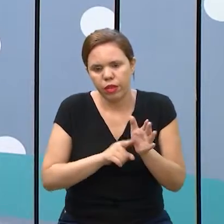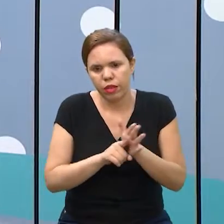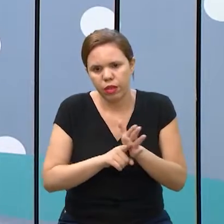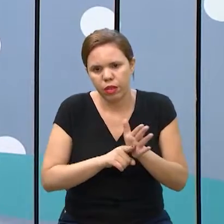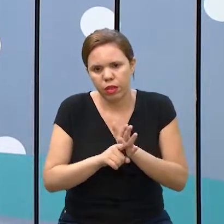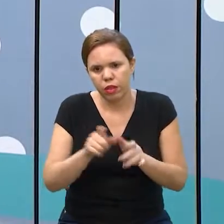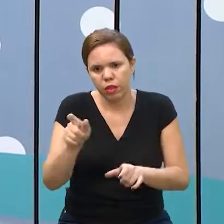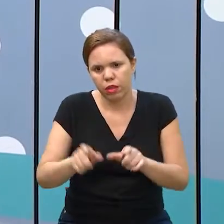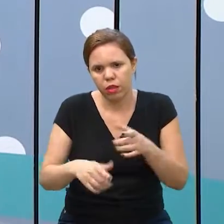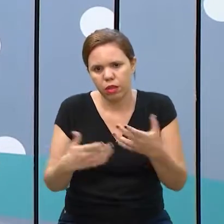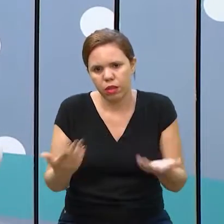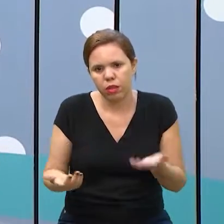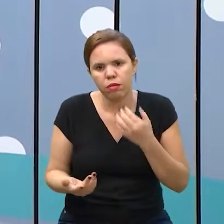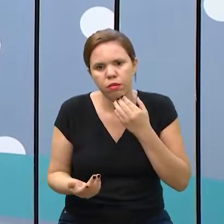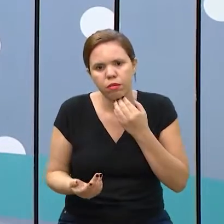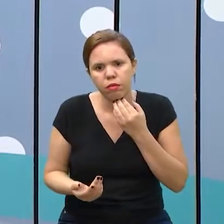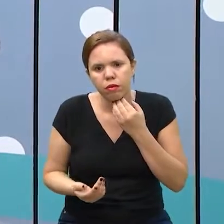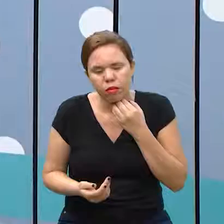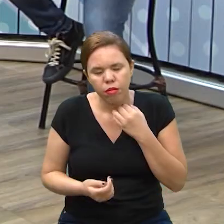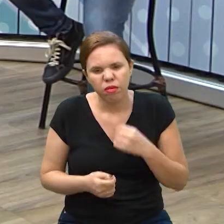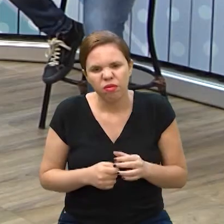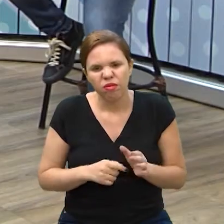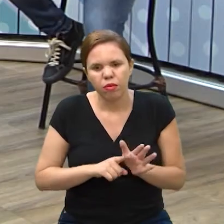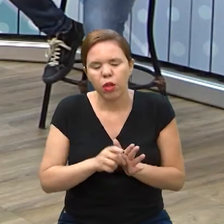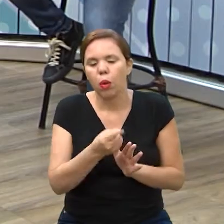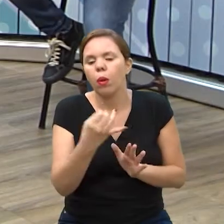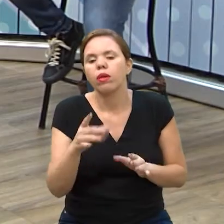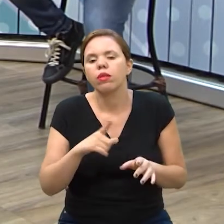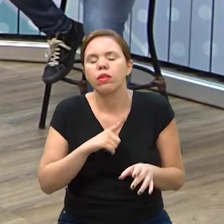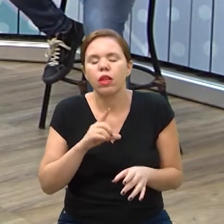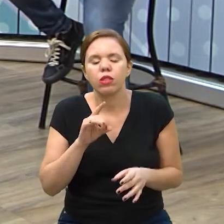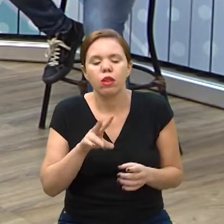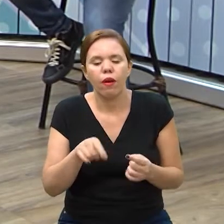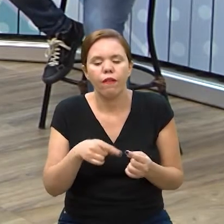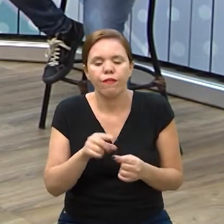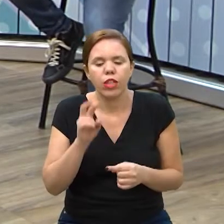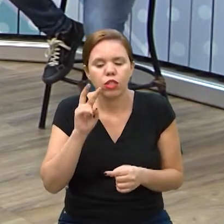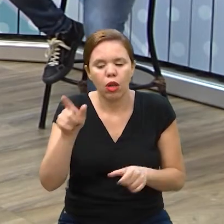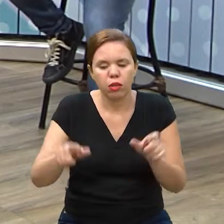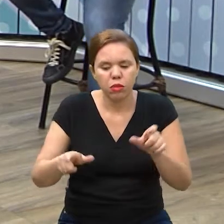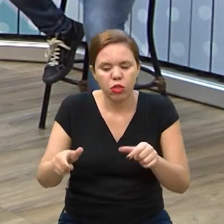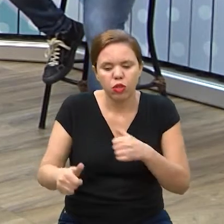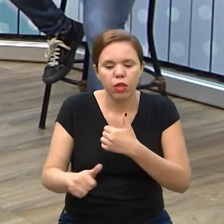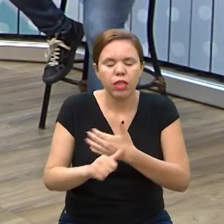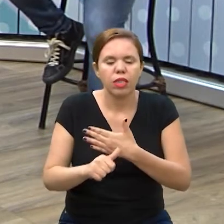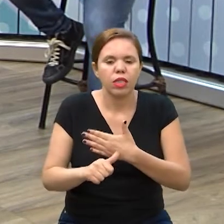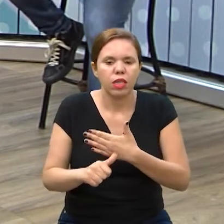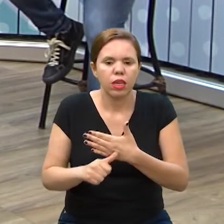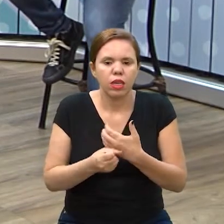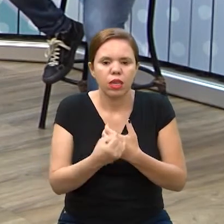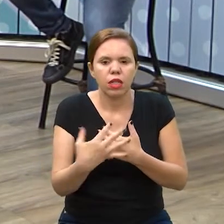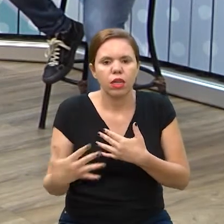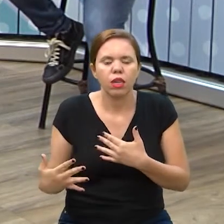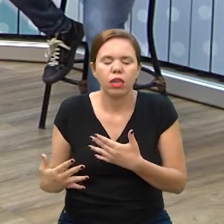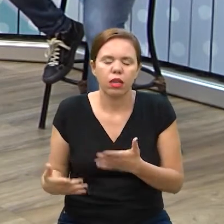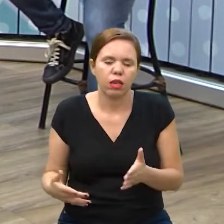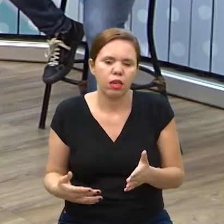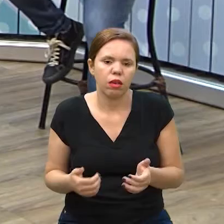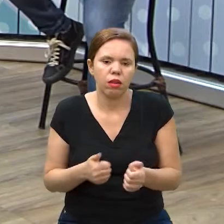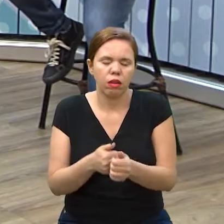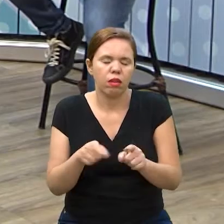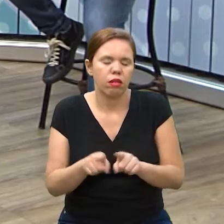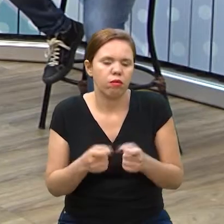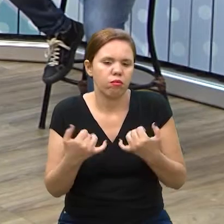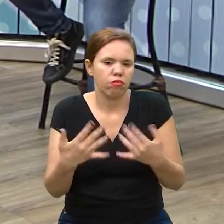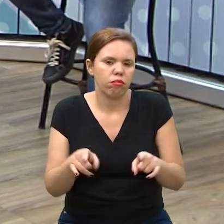faz um mapeamento dos influenciadores, e aí esse mapeamento não visa somente os seguidores, né, como ele falou, mas também o engajamento,